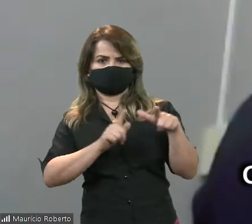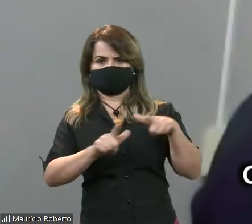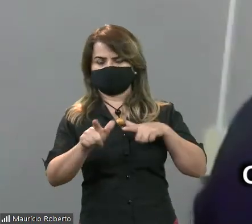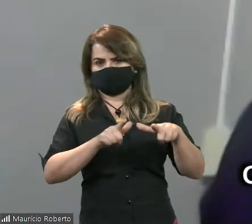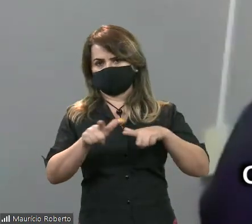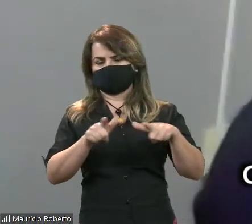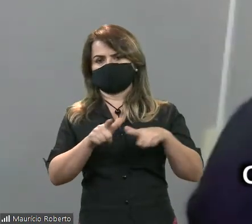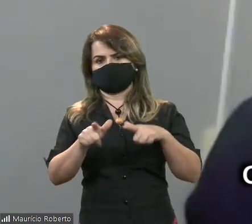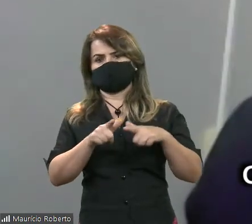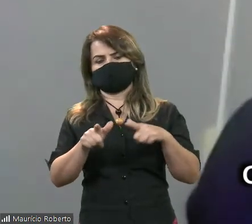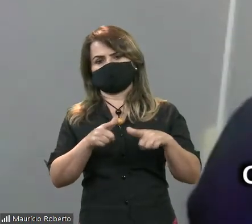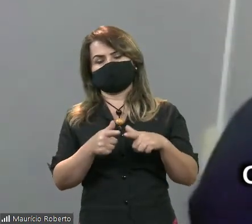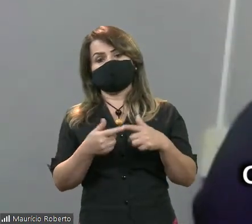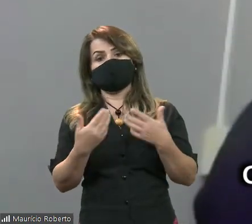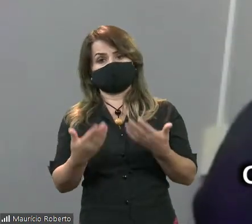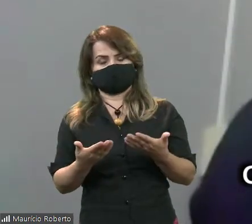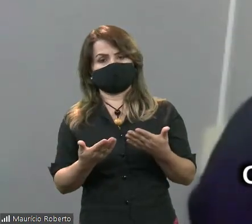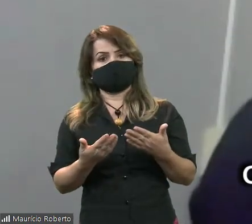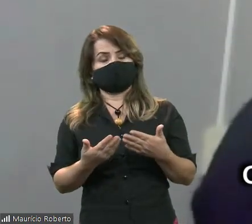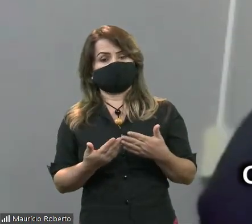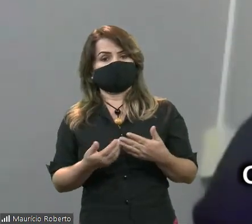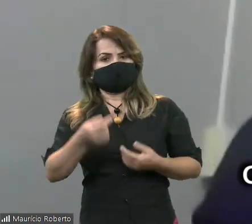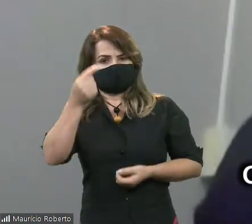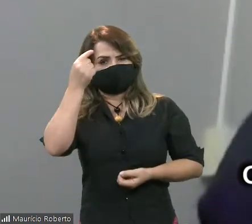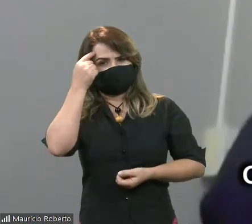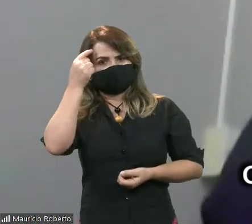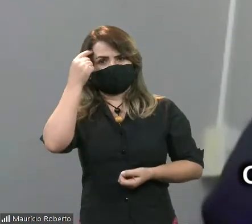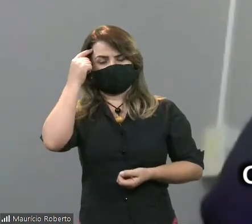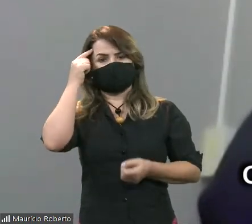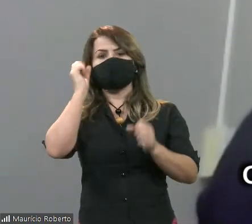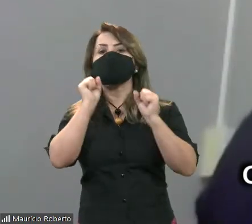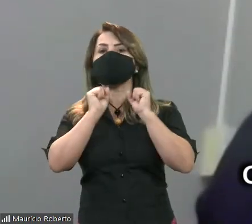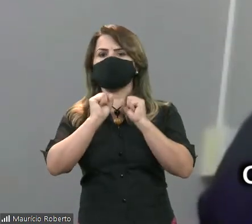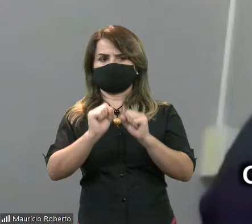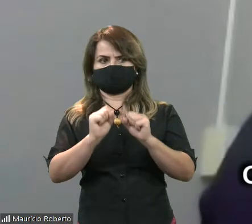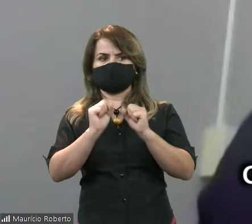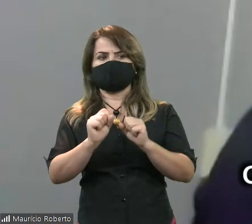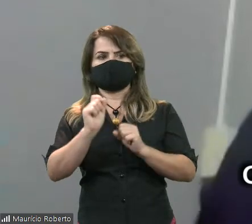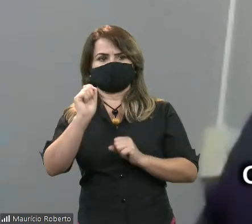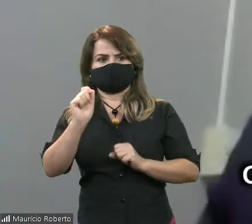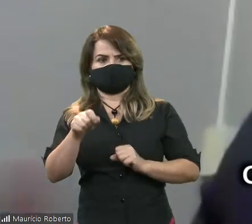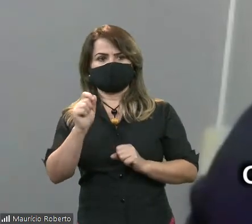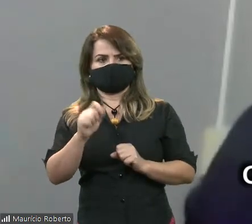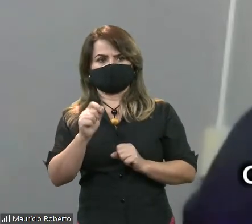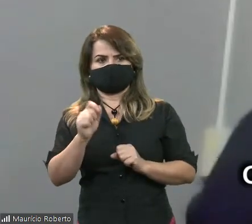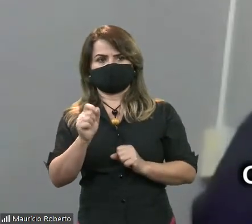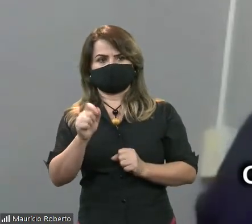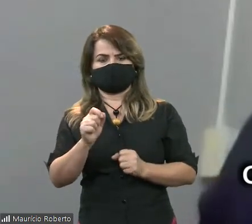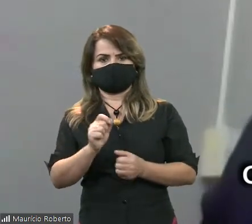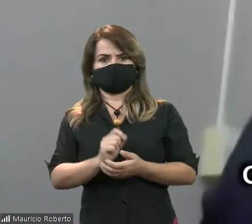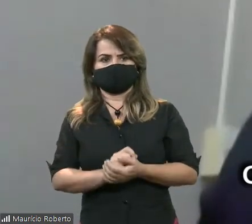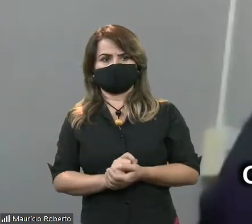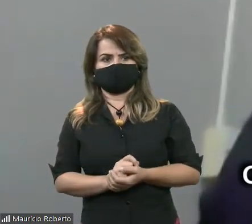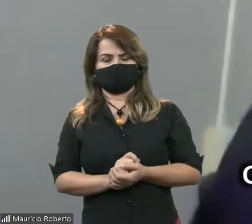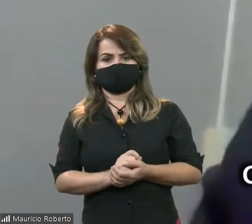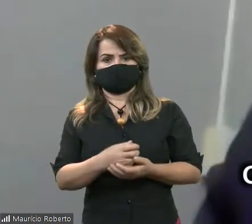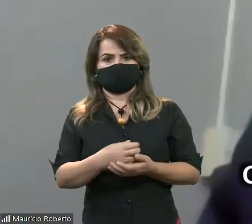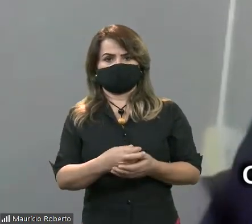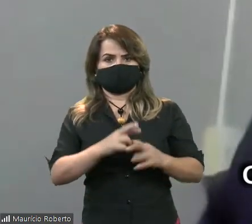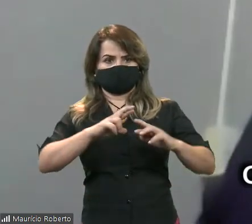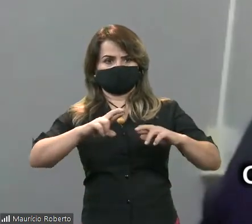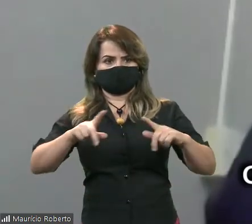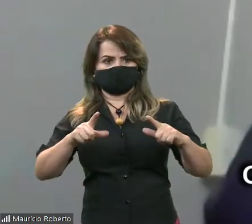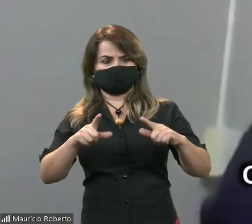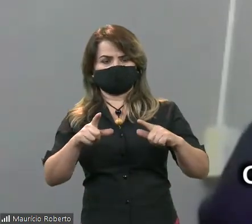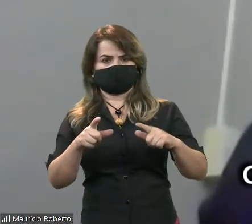do serviço. Então, eu penso para mim que é possível, sim, de maneira coordenada, talvez